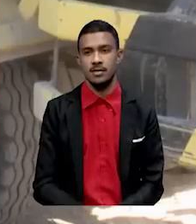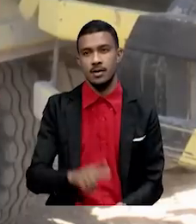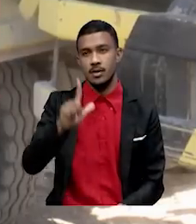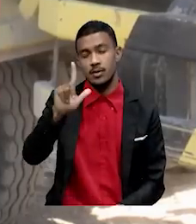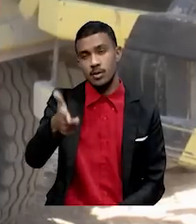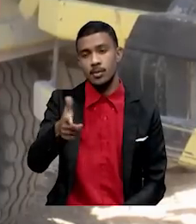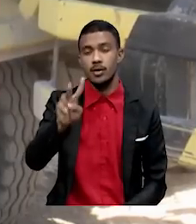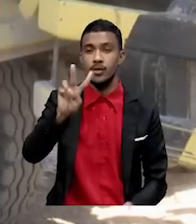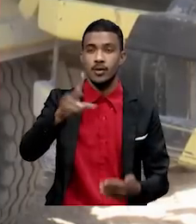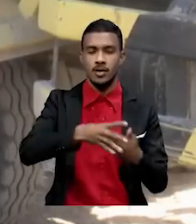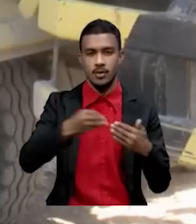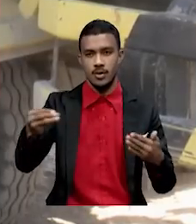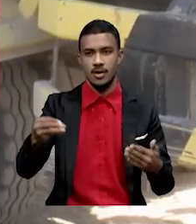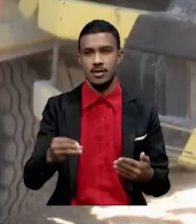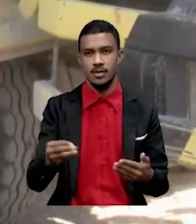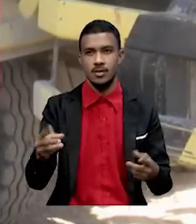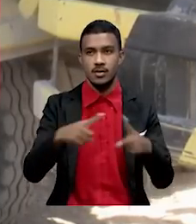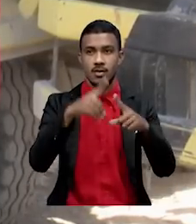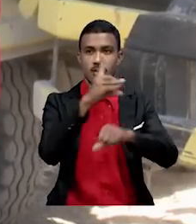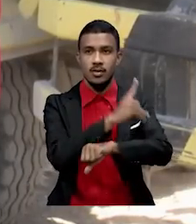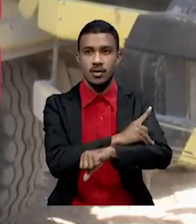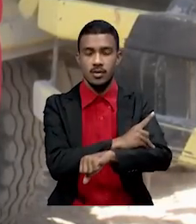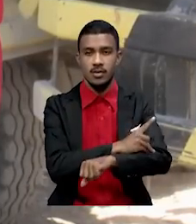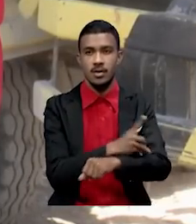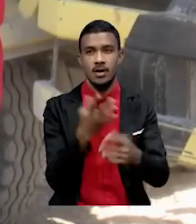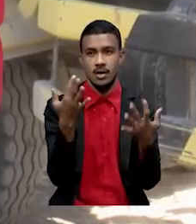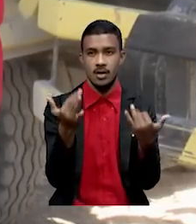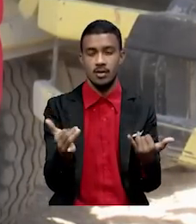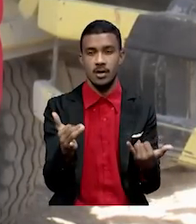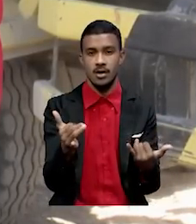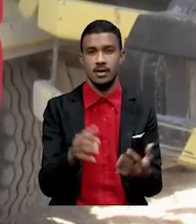anular. Sim. Tô agora? Tô agora, agora será su